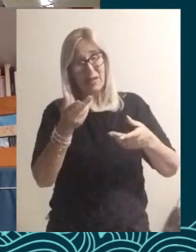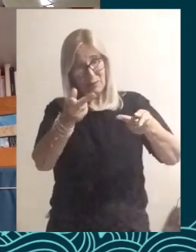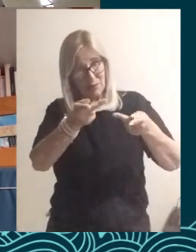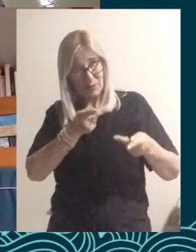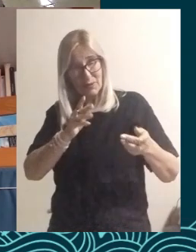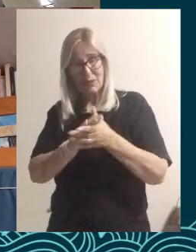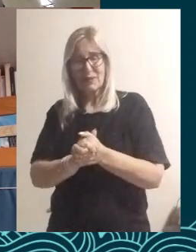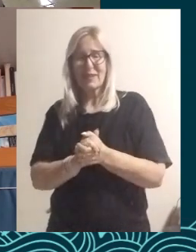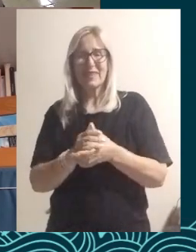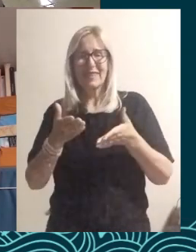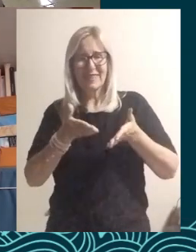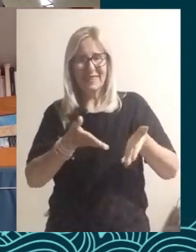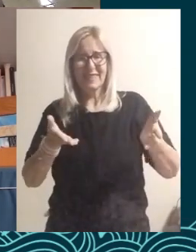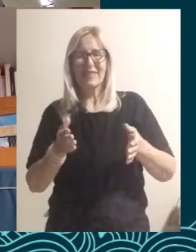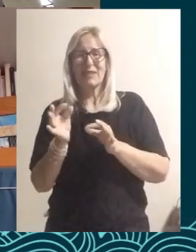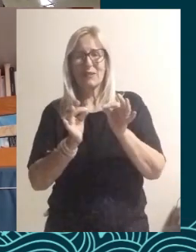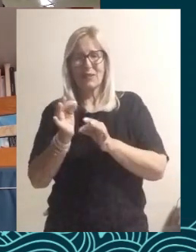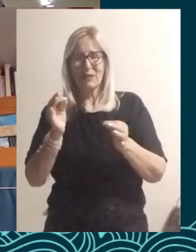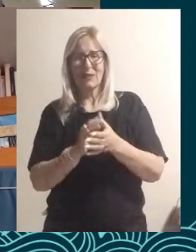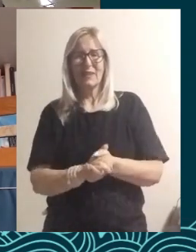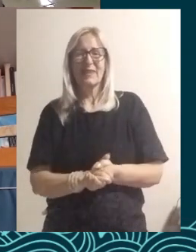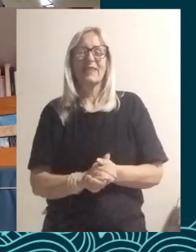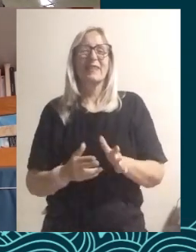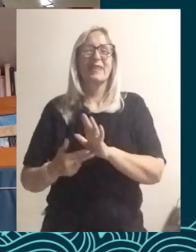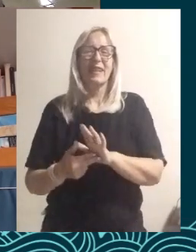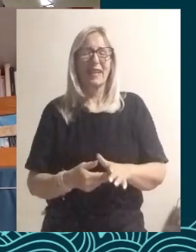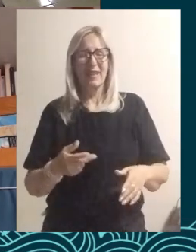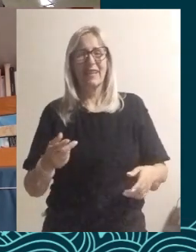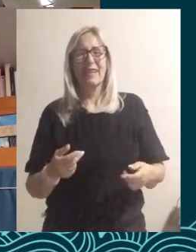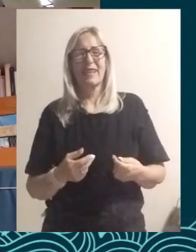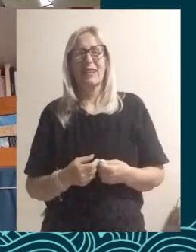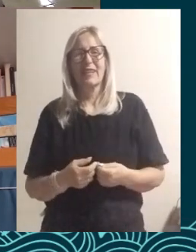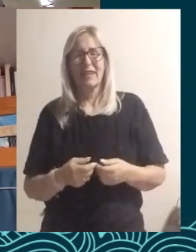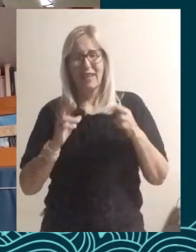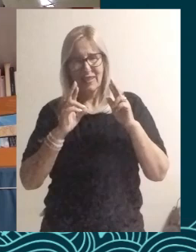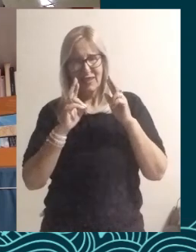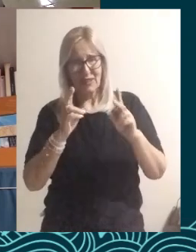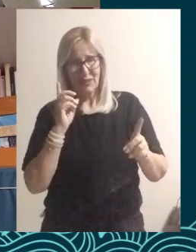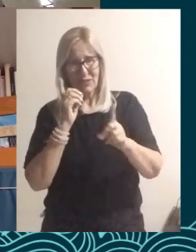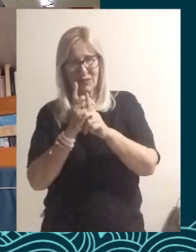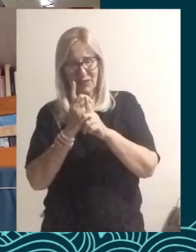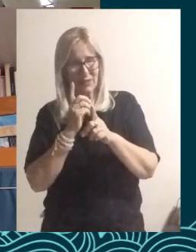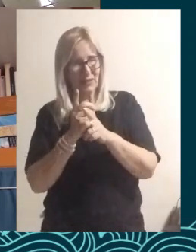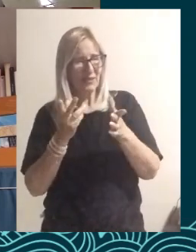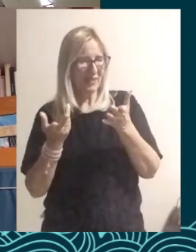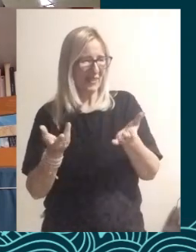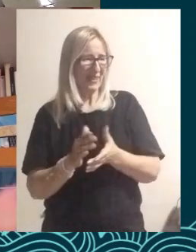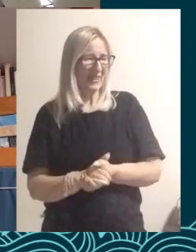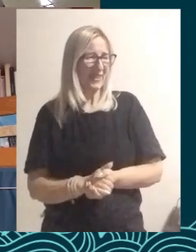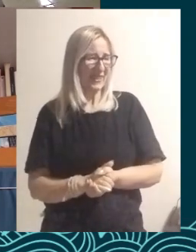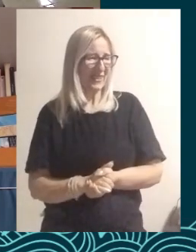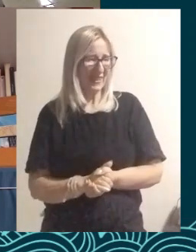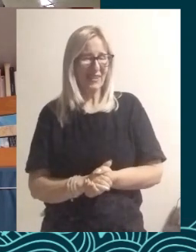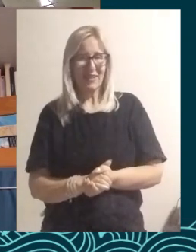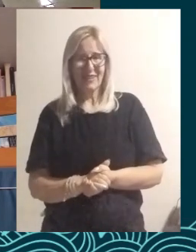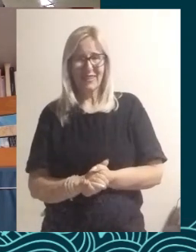elas e para vocês também. Muito obrigada pelo convite e pelo privilégio de poder participar desse encontro de vocês. Espero um dia encontrar